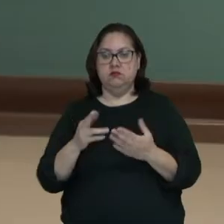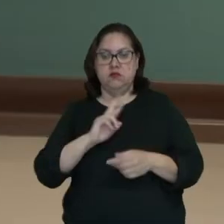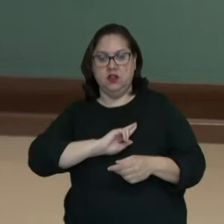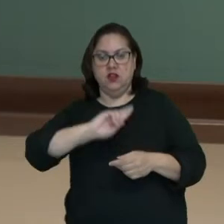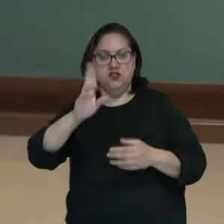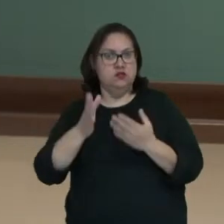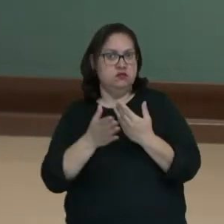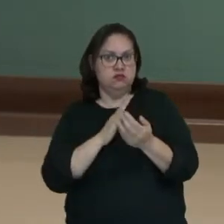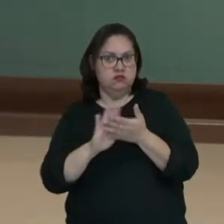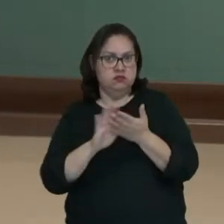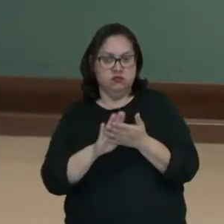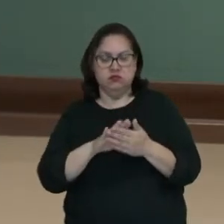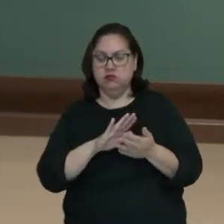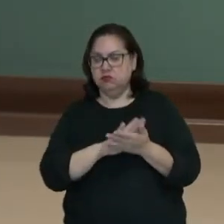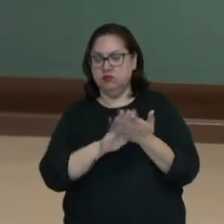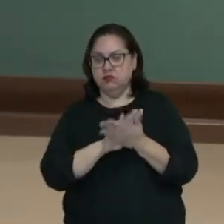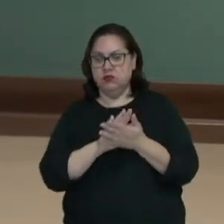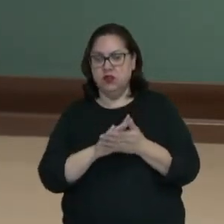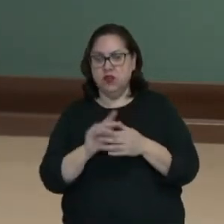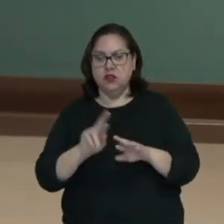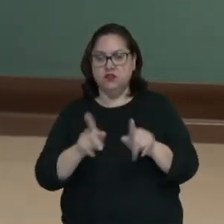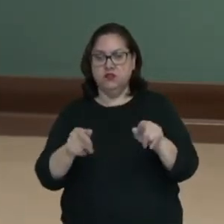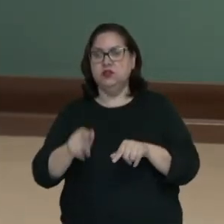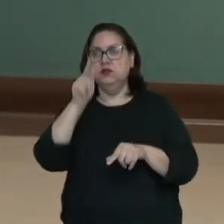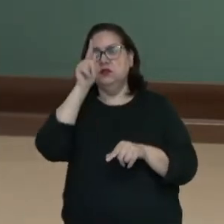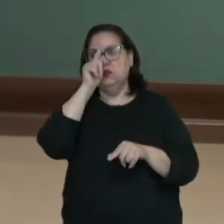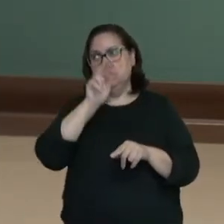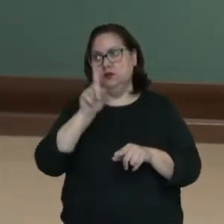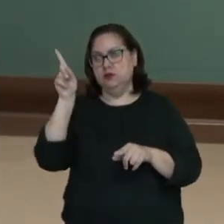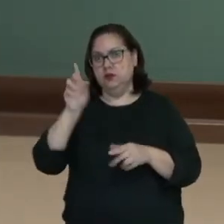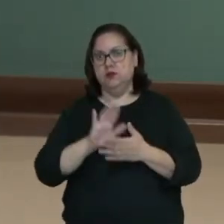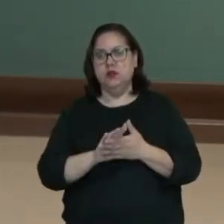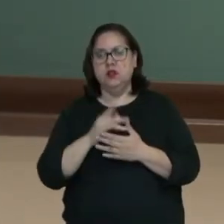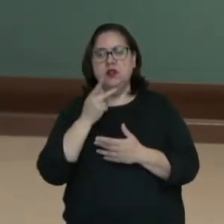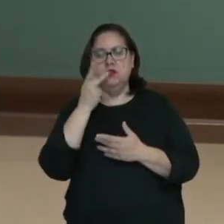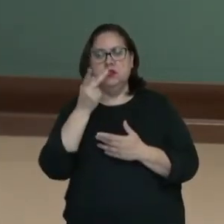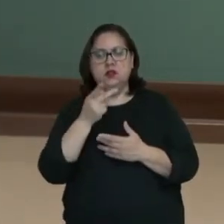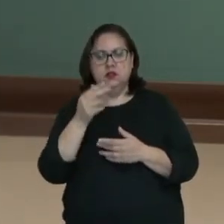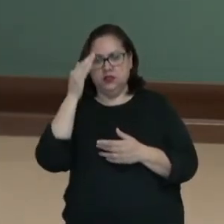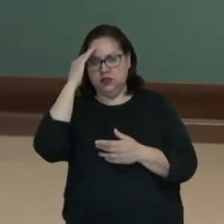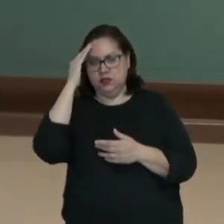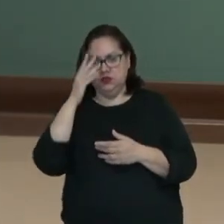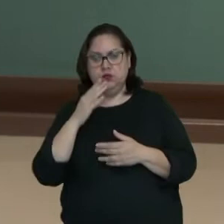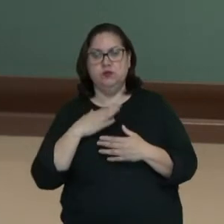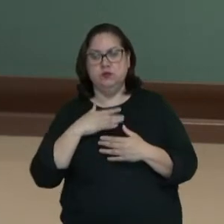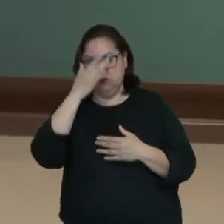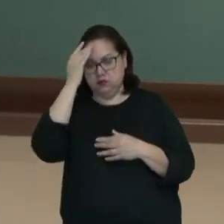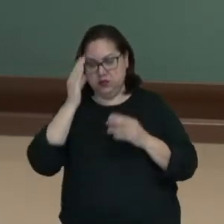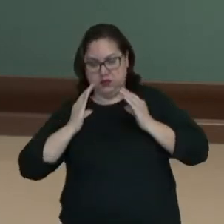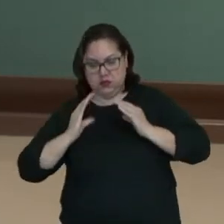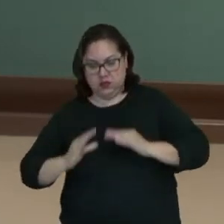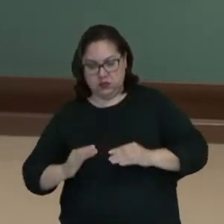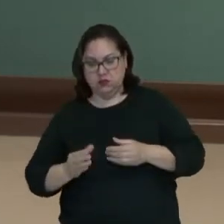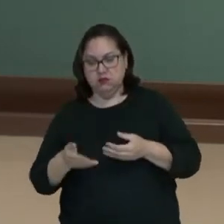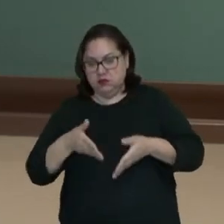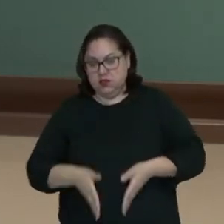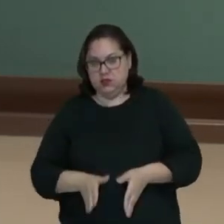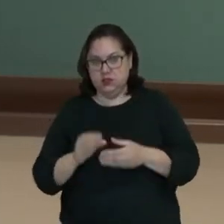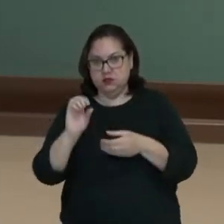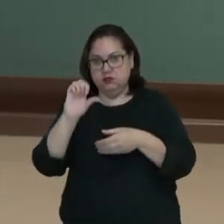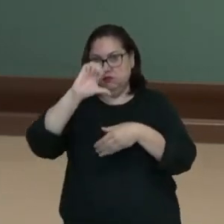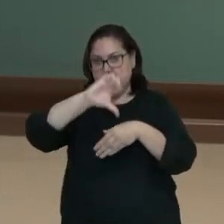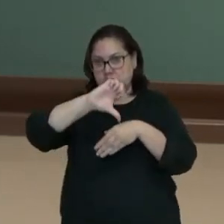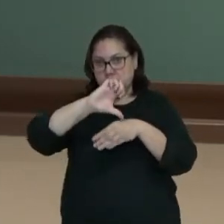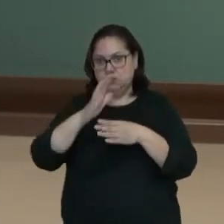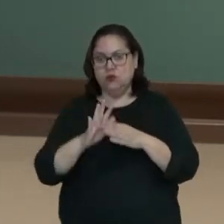Então veja que diferença em relação aos gregos, né? Eu estava dizendo que eles entendiam como um cidadão, eles diziam, né?